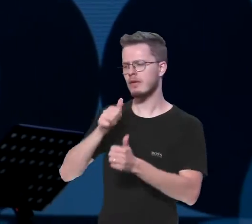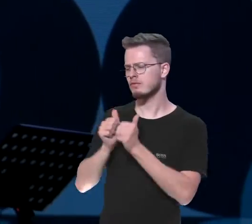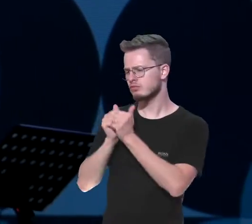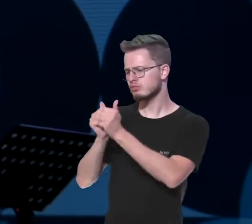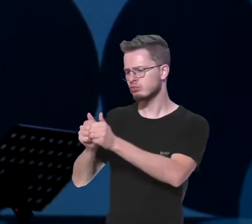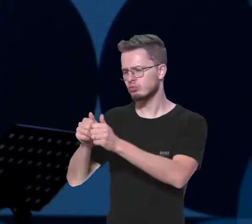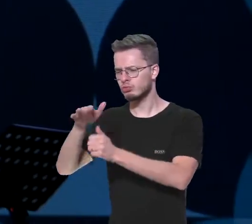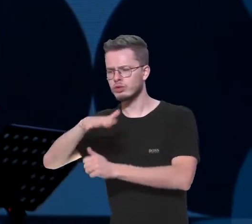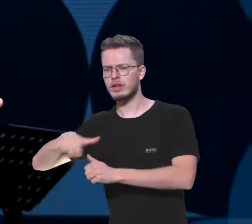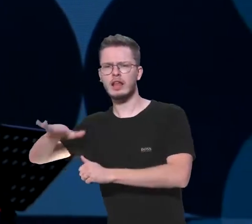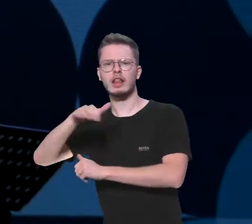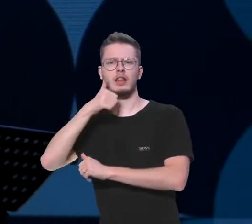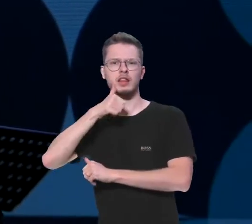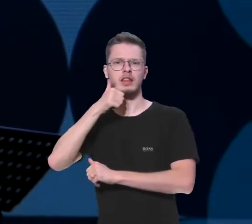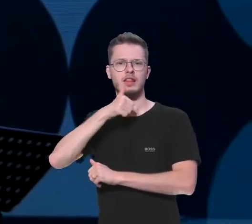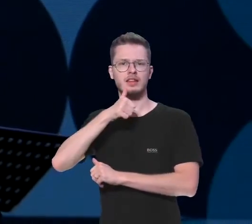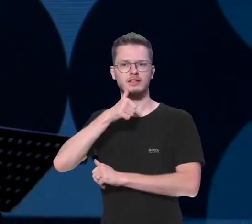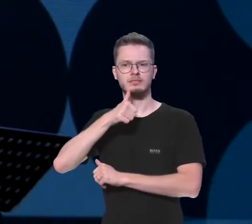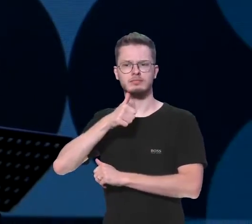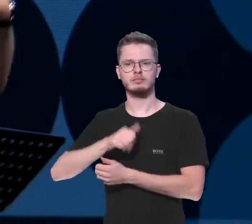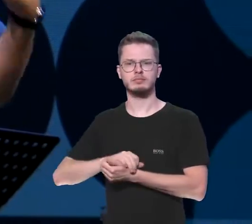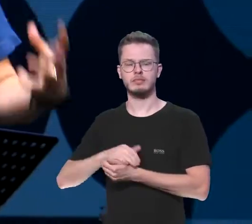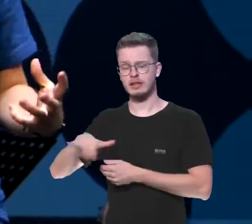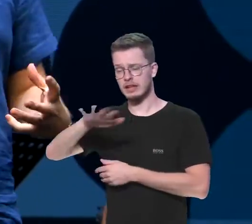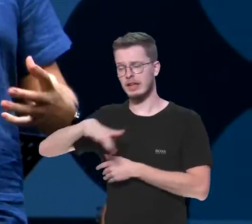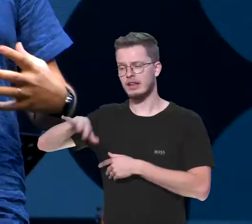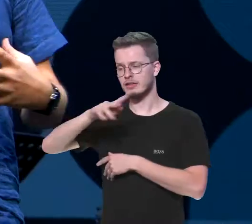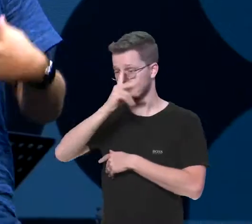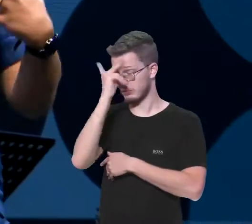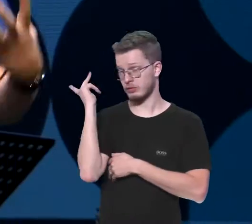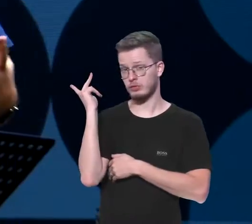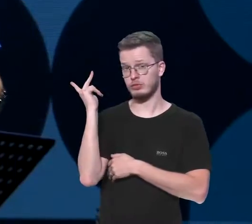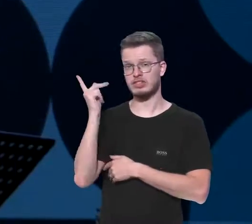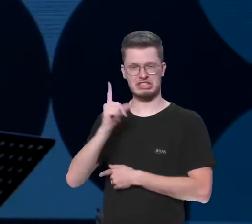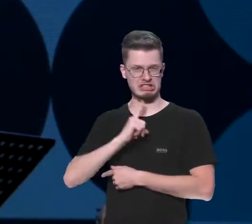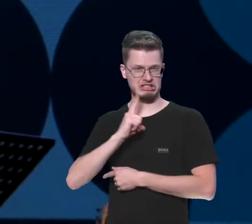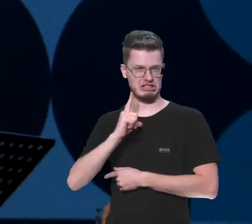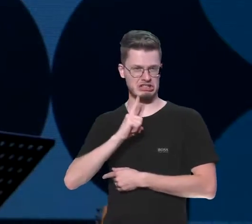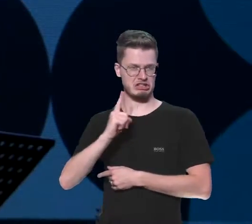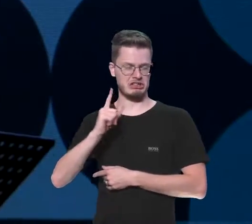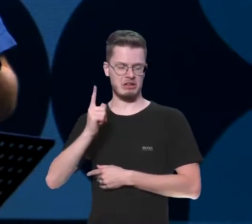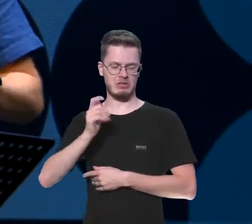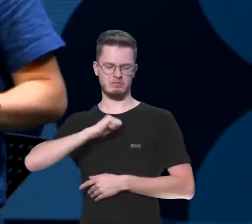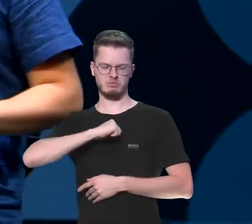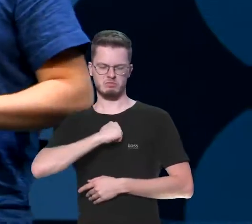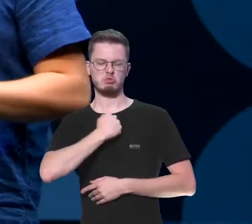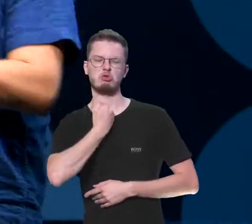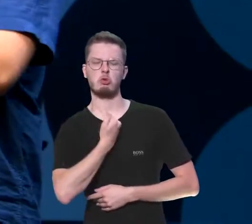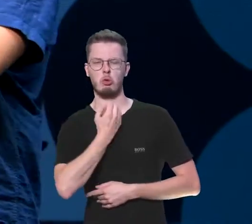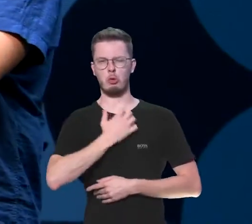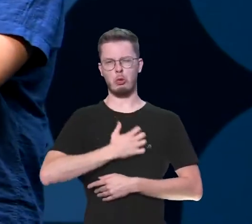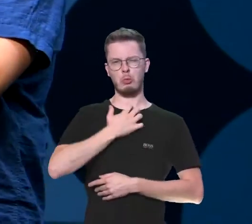tinham mostrado sinais de que sofriam com coisas como raiva, rancor, mágoa,